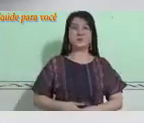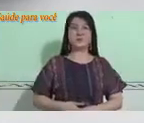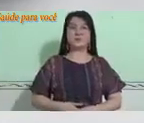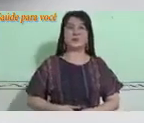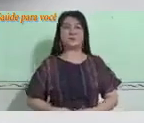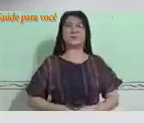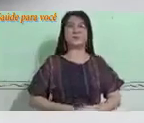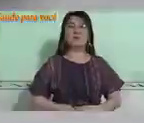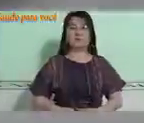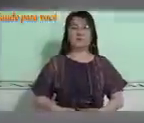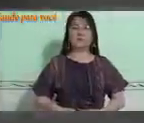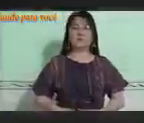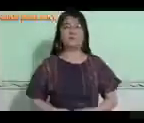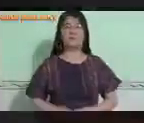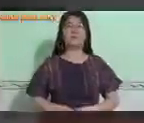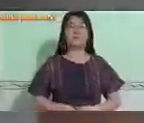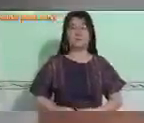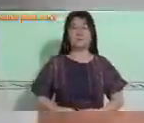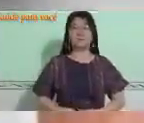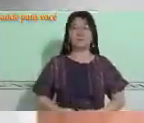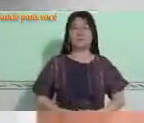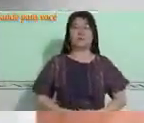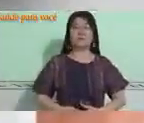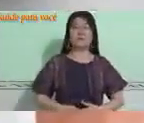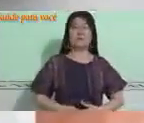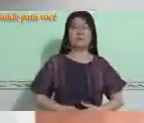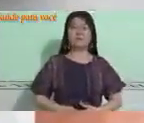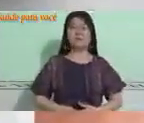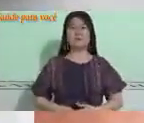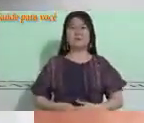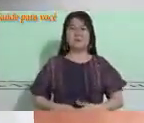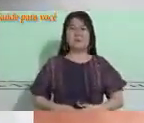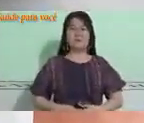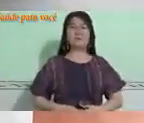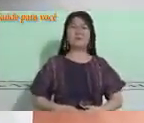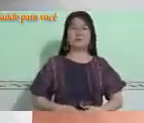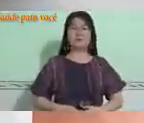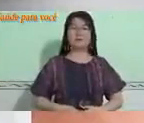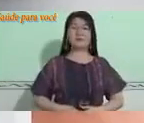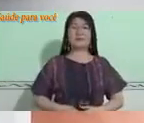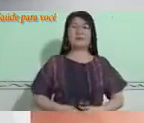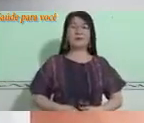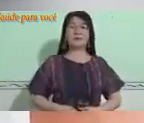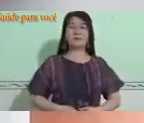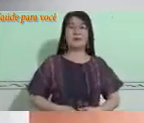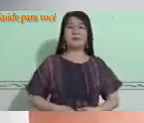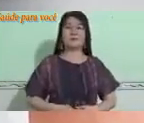recomendado evitar usar salto alto durante todo o tratamento, vírgula, preferindo um tênis macio.